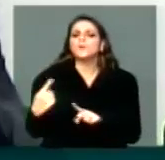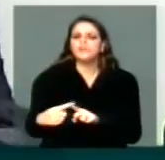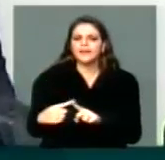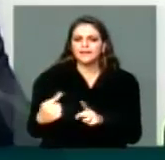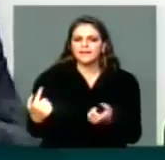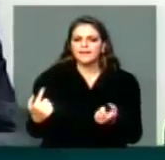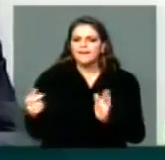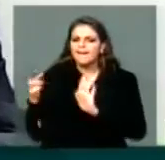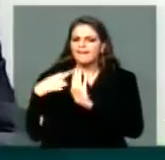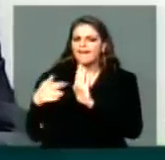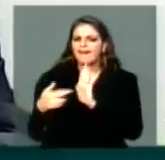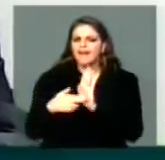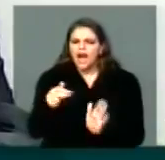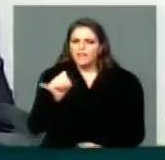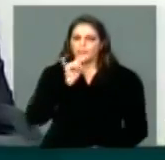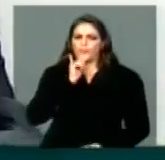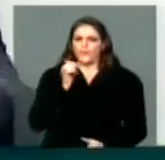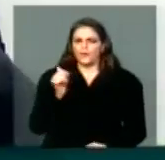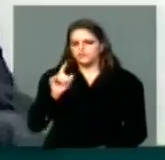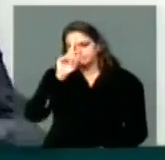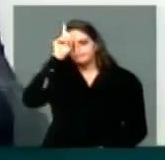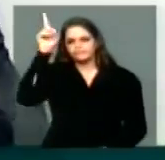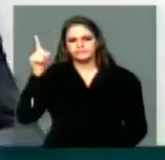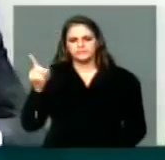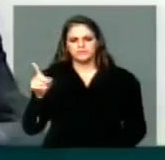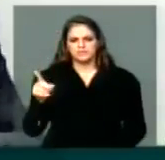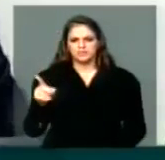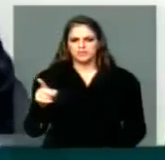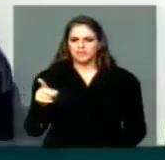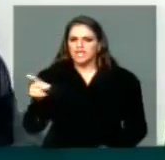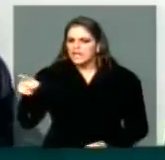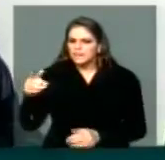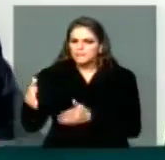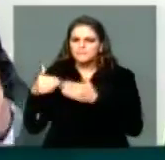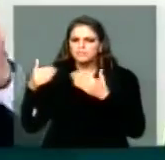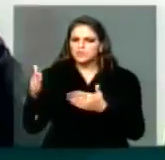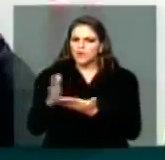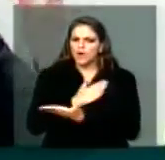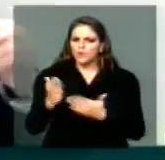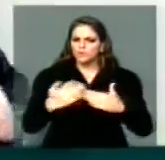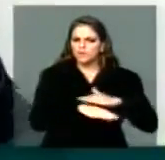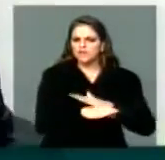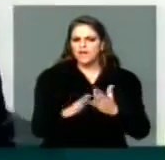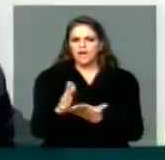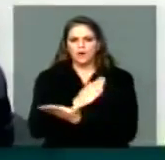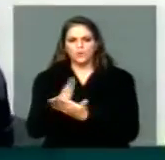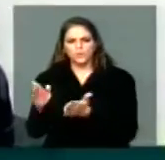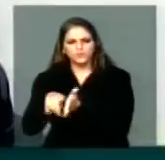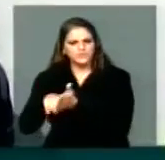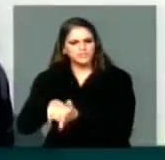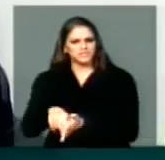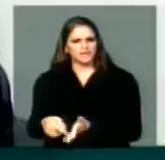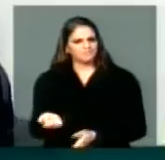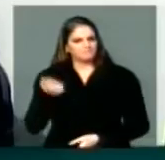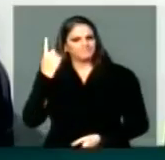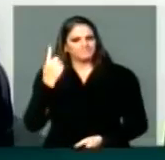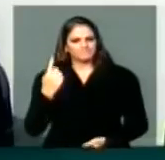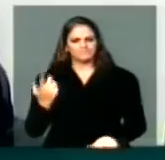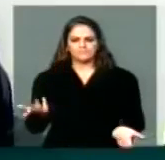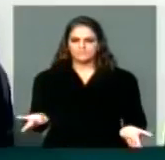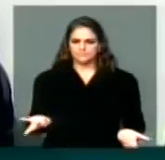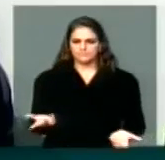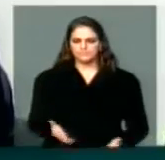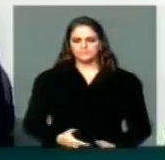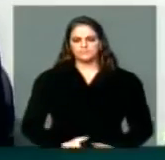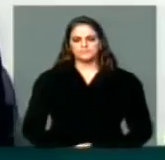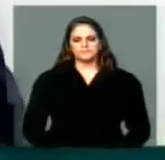para todos aqueles que ele pediu abertura de inquérito e aqueles que ele pediu o seu arquivamento. Eu estou à disposição, senhor presidente, para responder quem